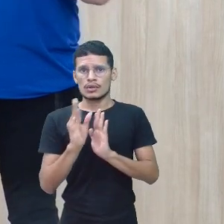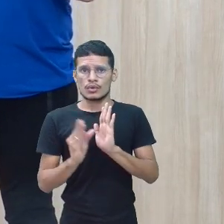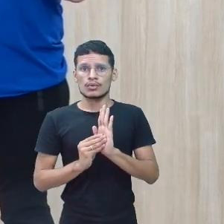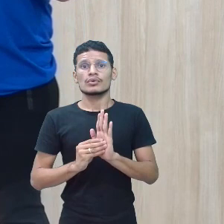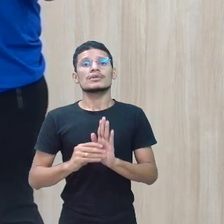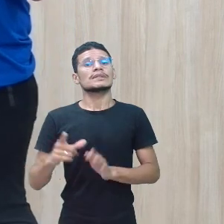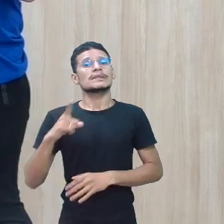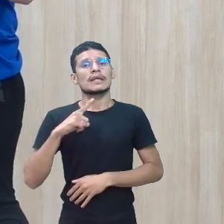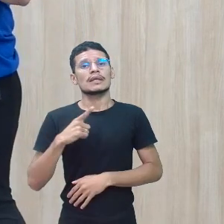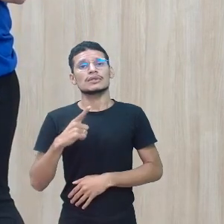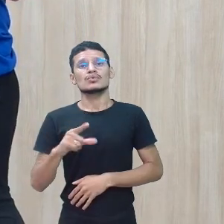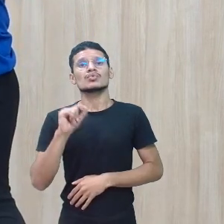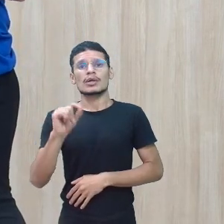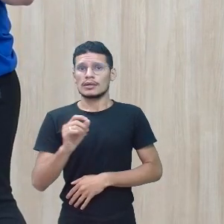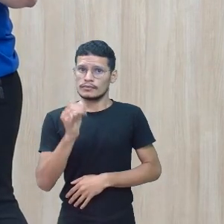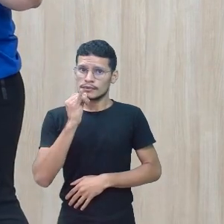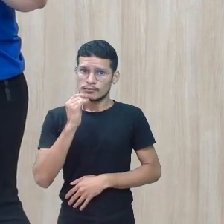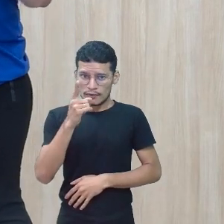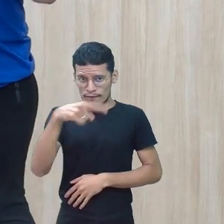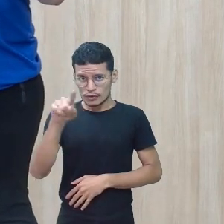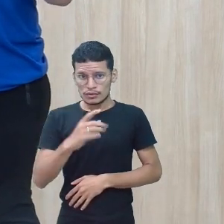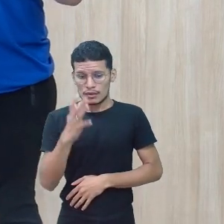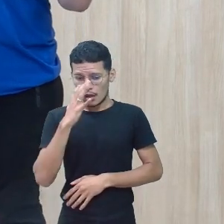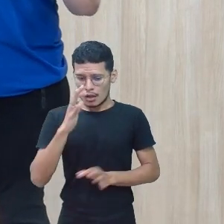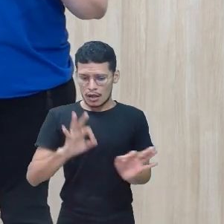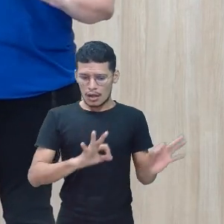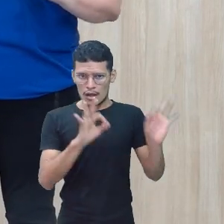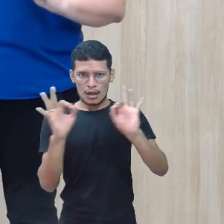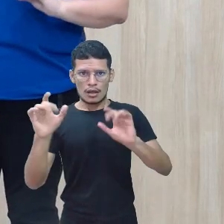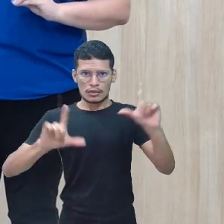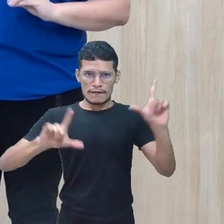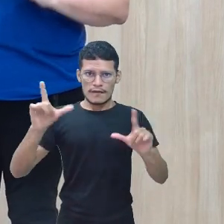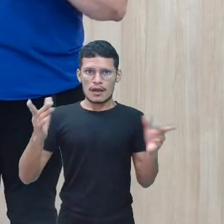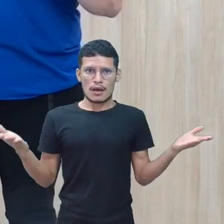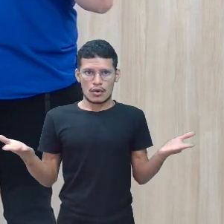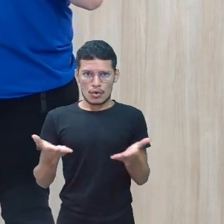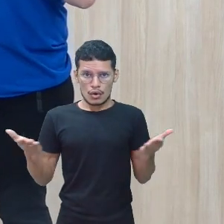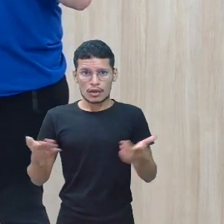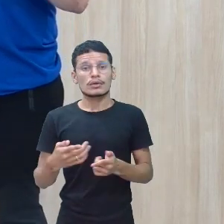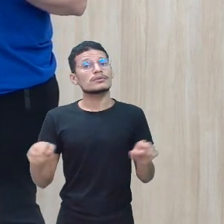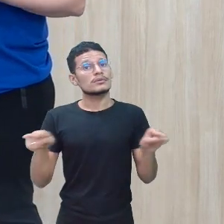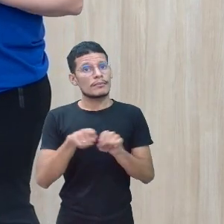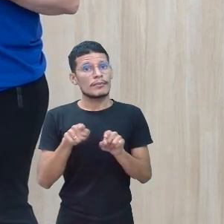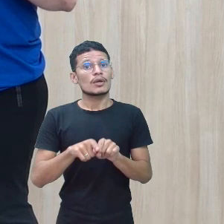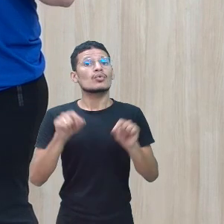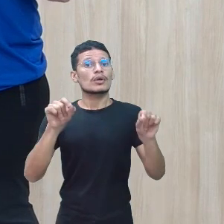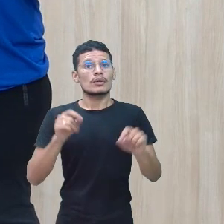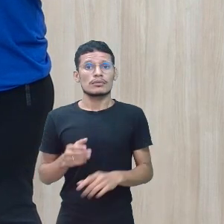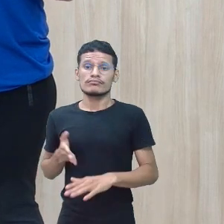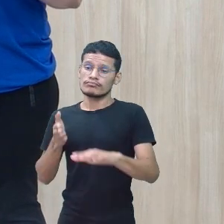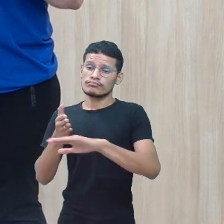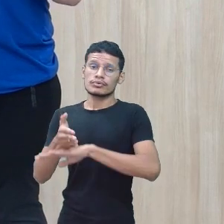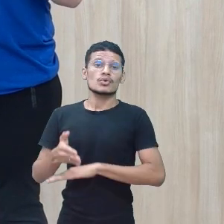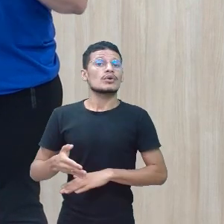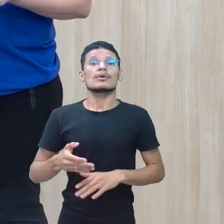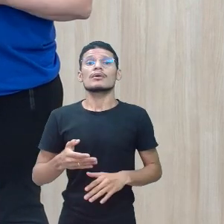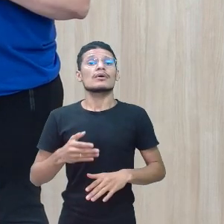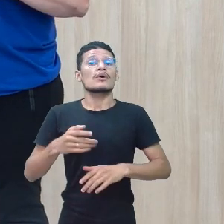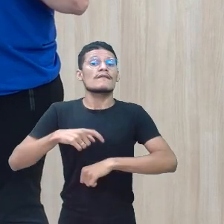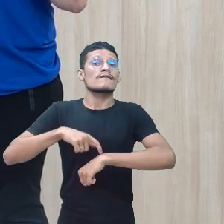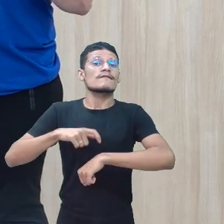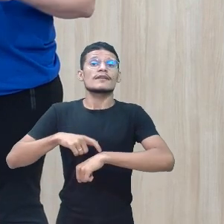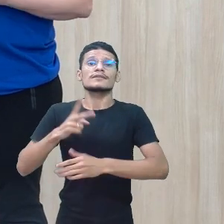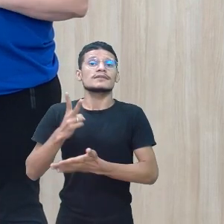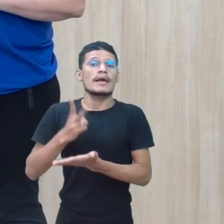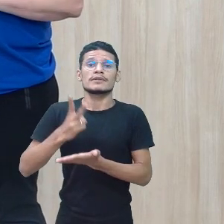Vocês têm as opções de assistir essa aula aqui agora na TV ao vivo e pode também visitar quantas vezes você quiser lá